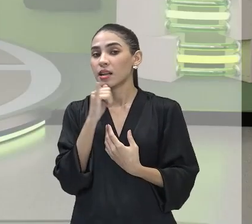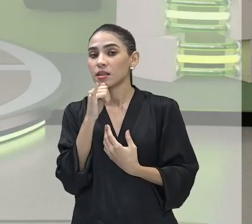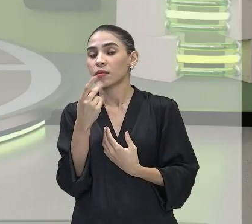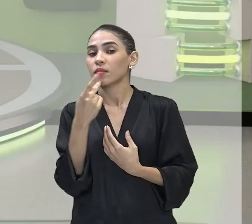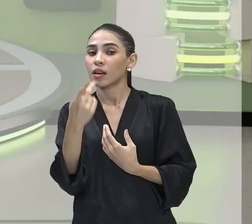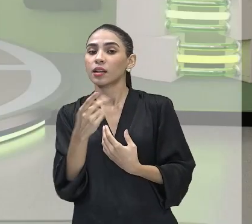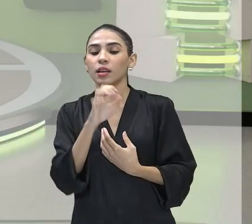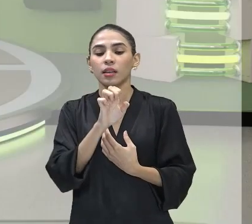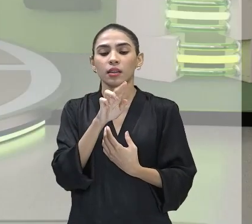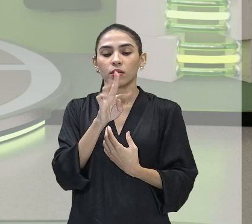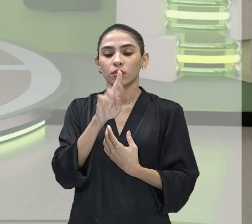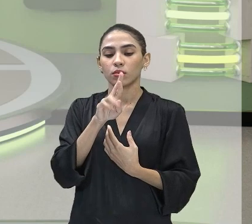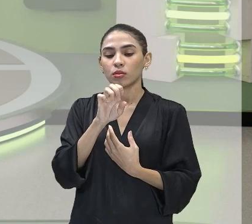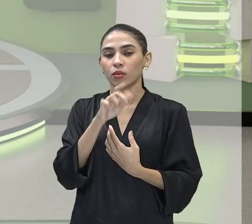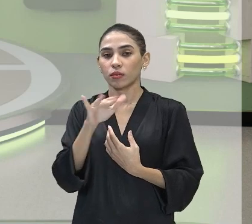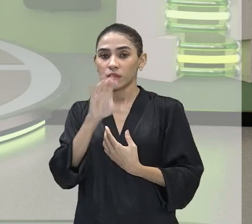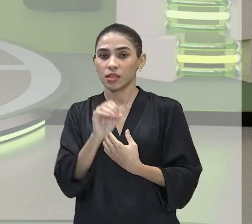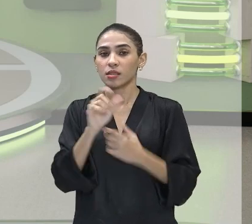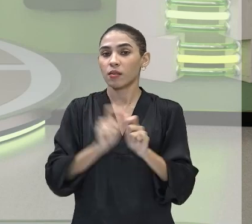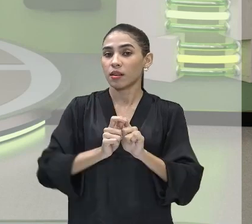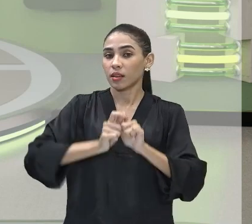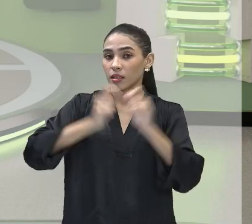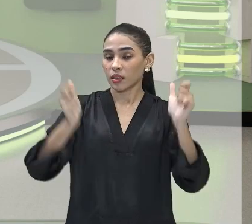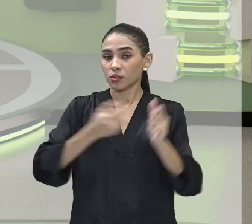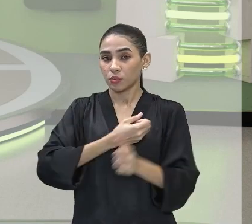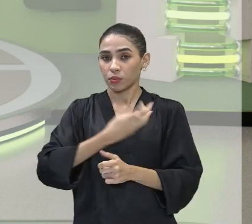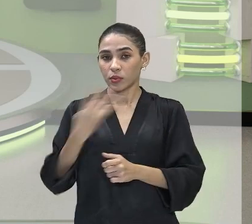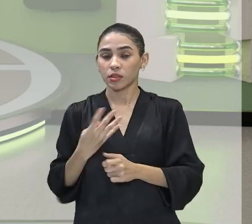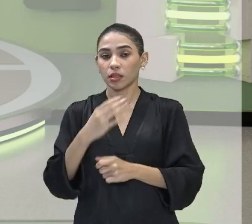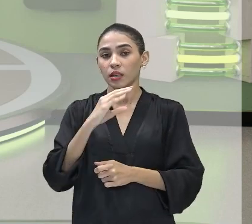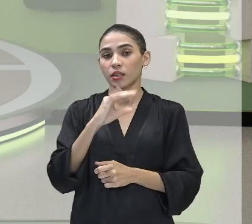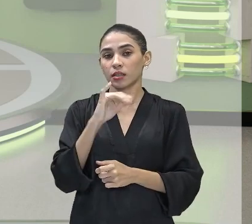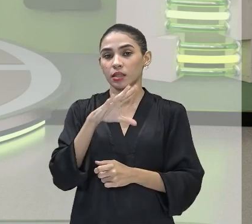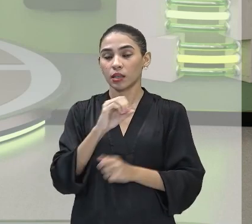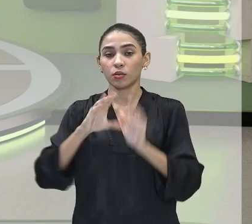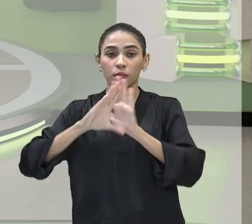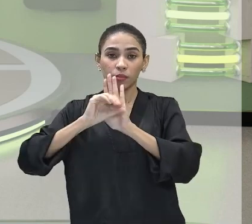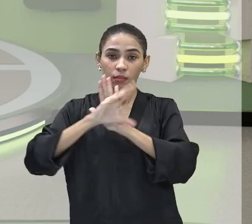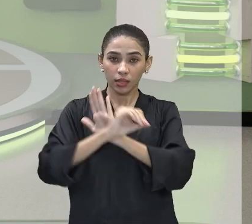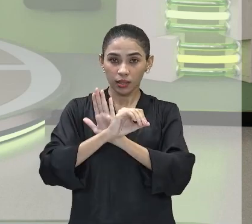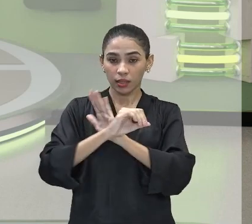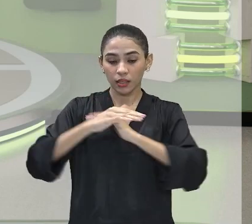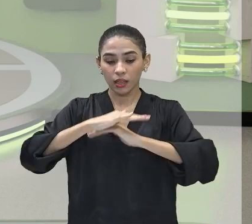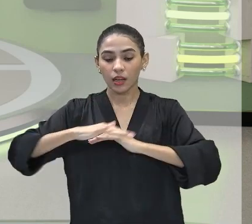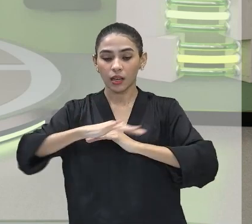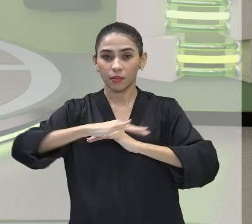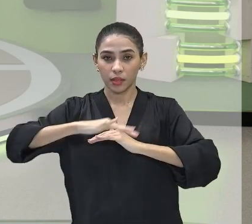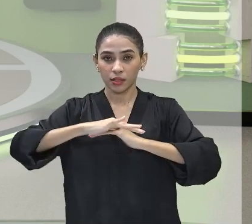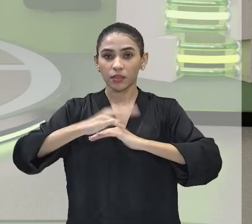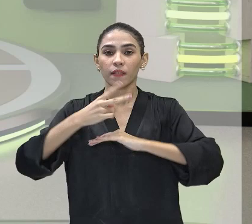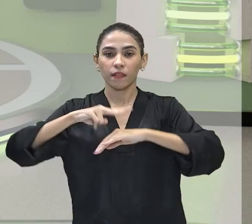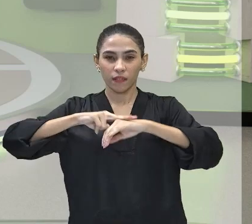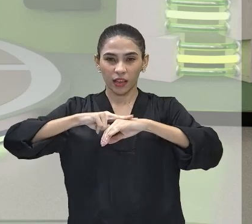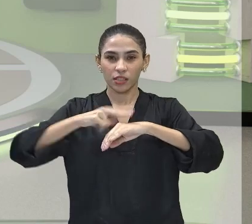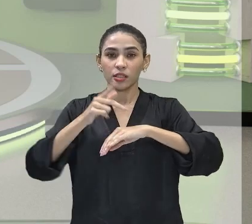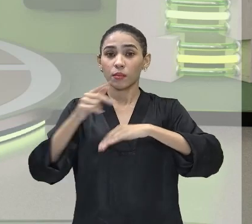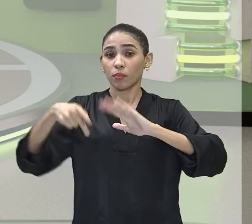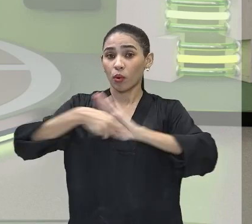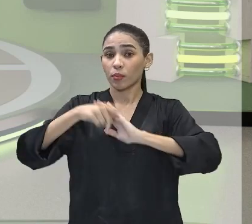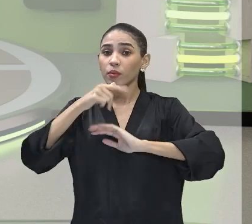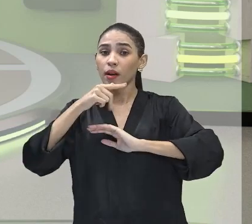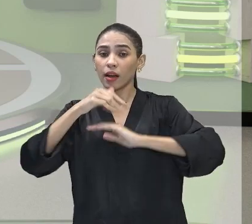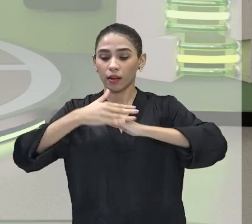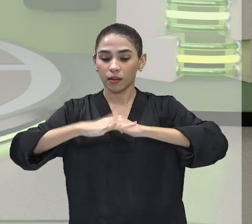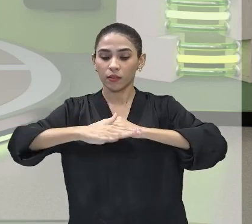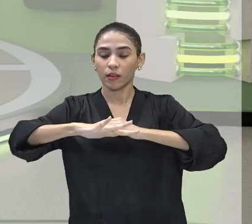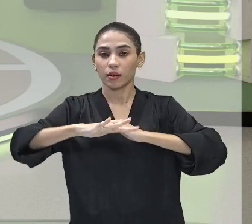eutrofização estamos falando da grande quantidade de cianobactérias naquele ambiente né naquele ambiente Aquático E aí